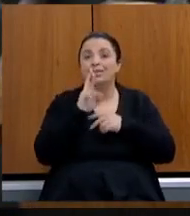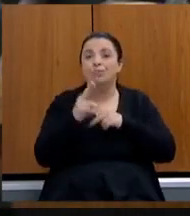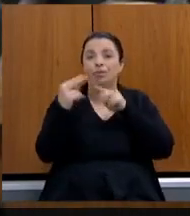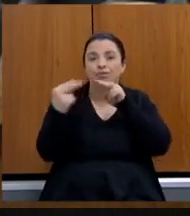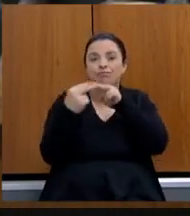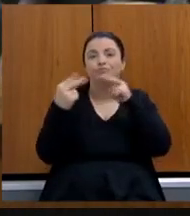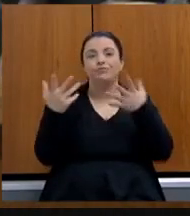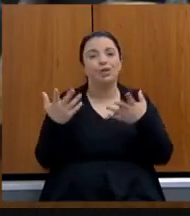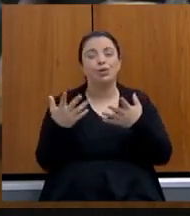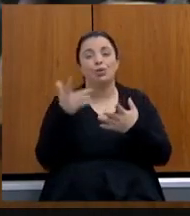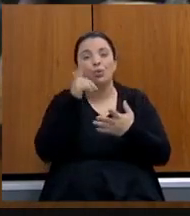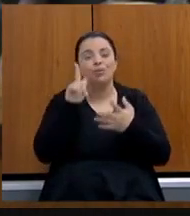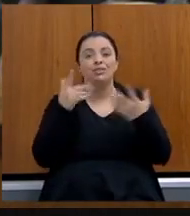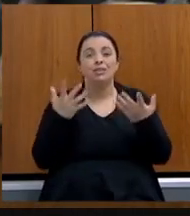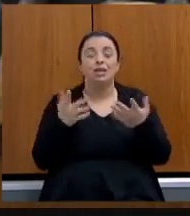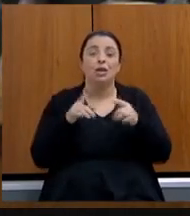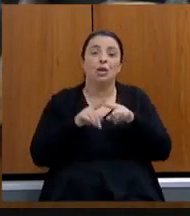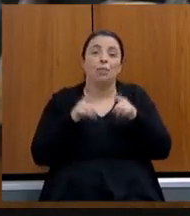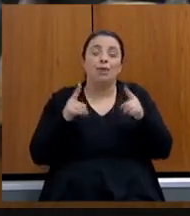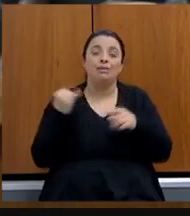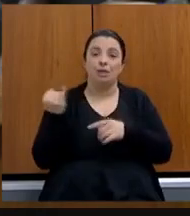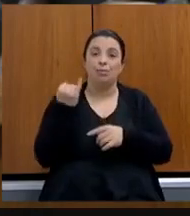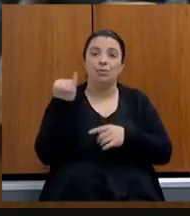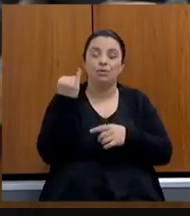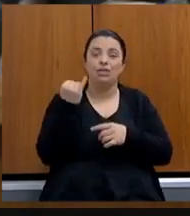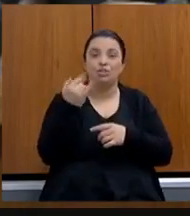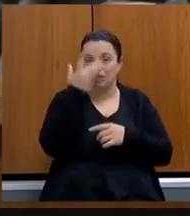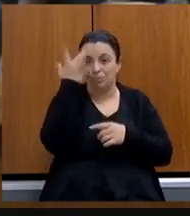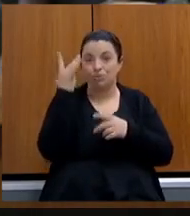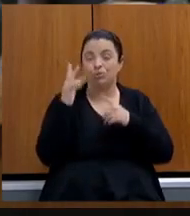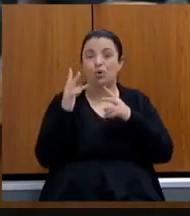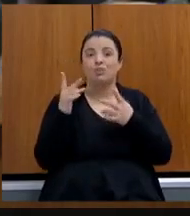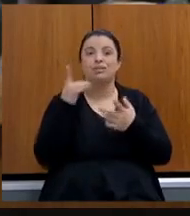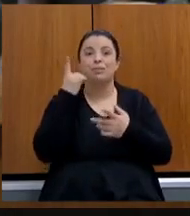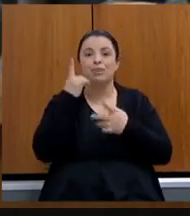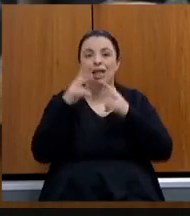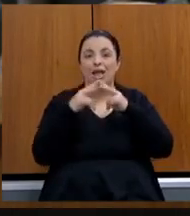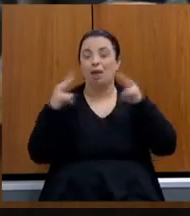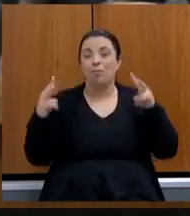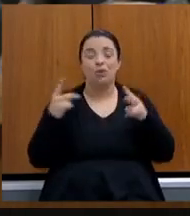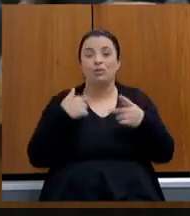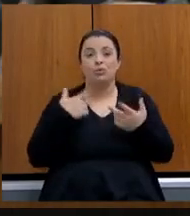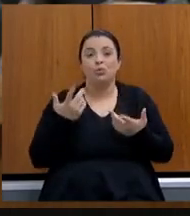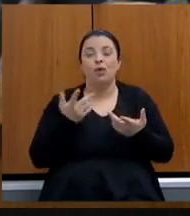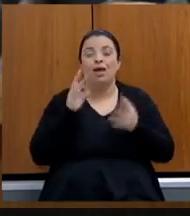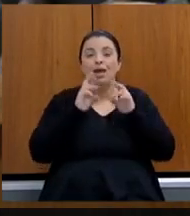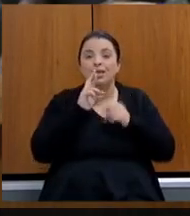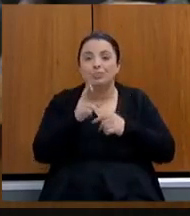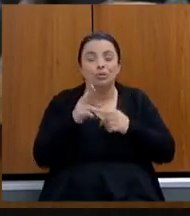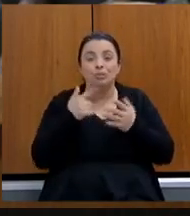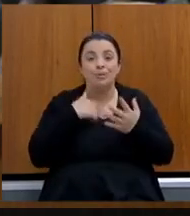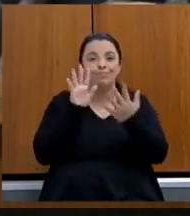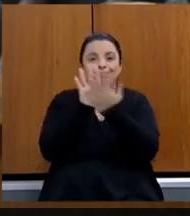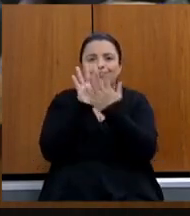tô eu não só é importante que os deputados que estão remotamente saibam que eu não tô vendo as reações